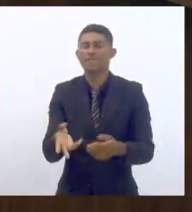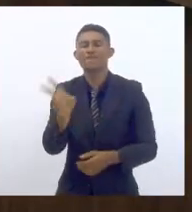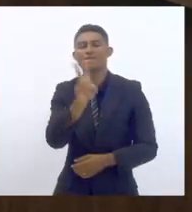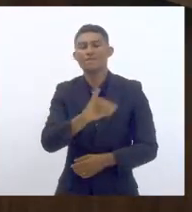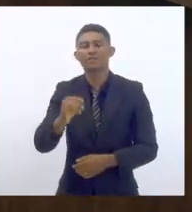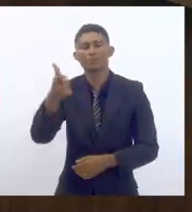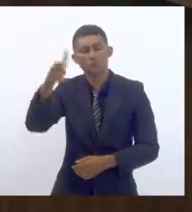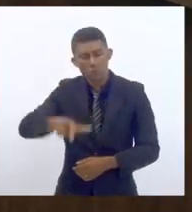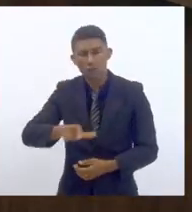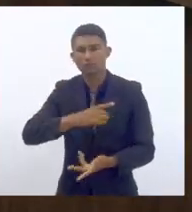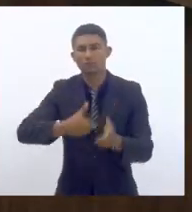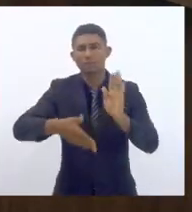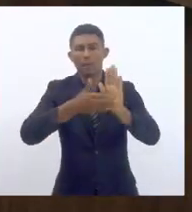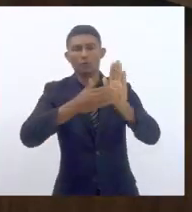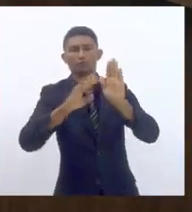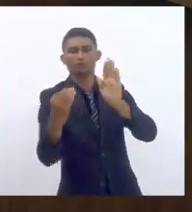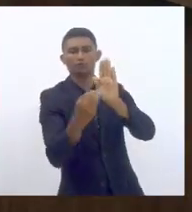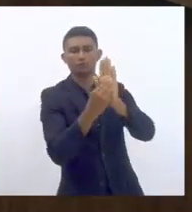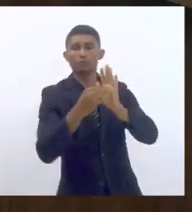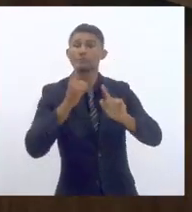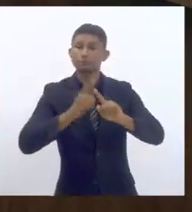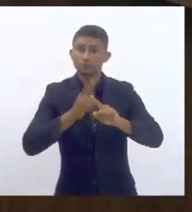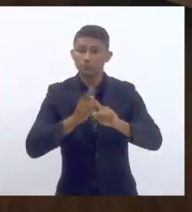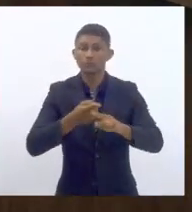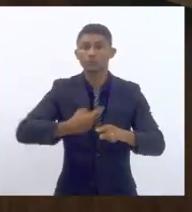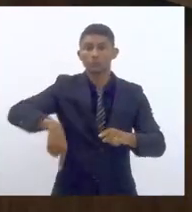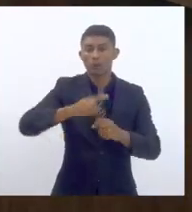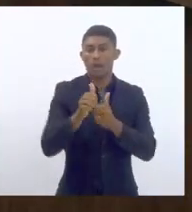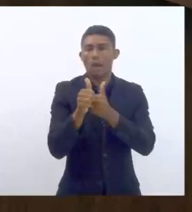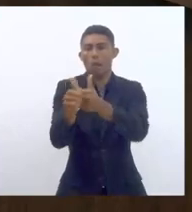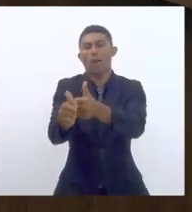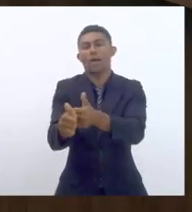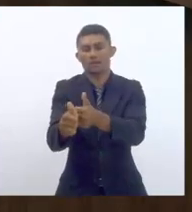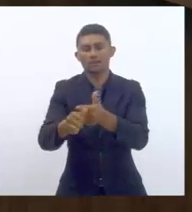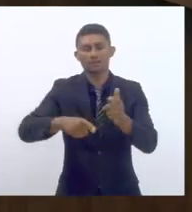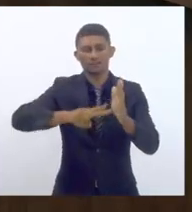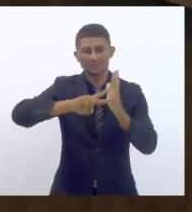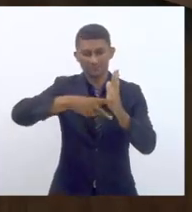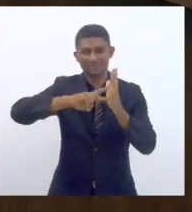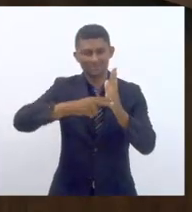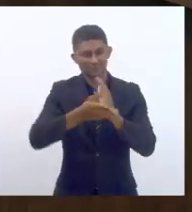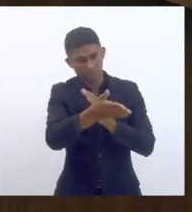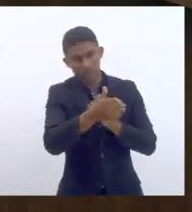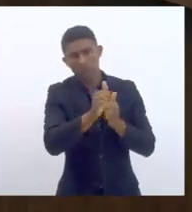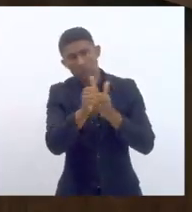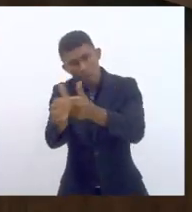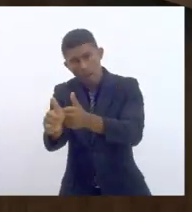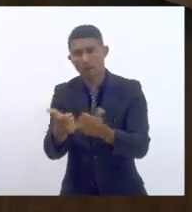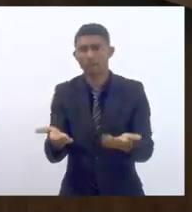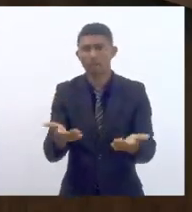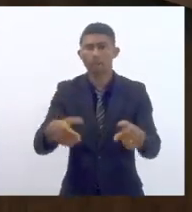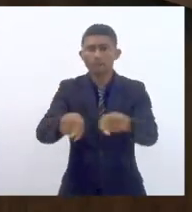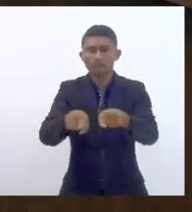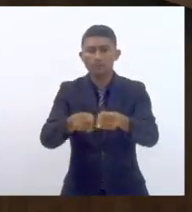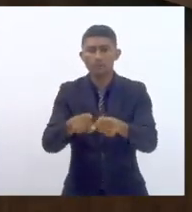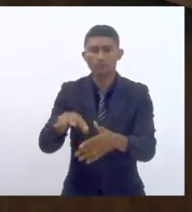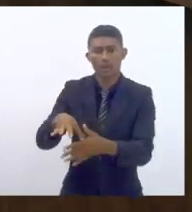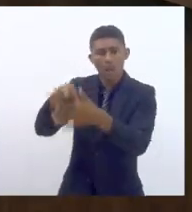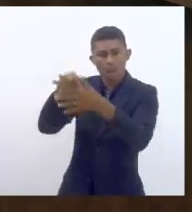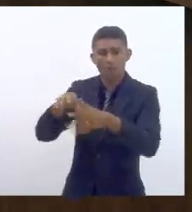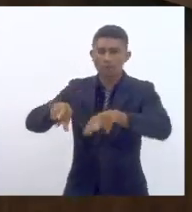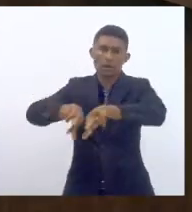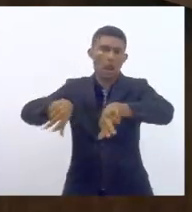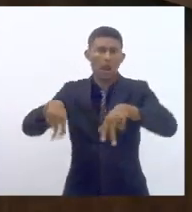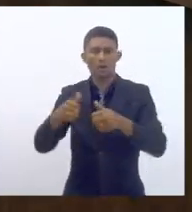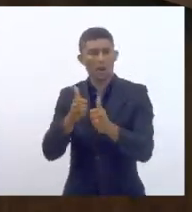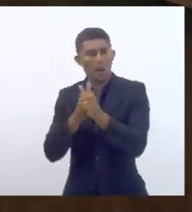dentro da casa, que a gente tem o acompanhamento do sindicato, a gente tem o acompanhamento das lideranças,